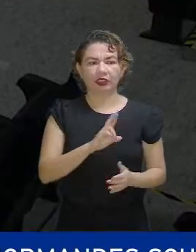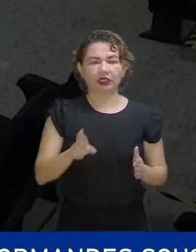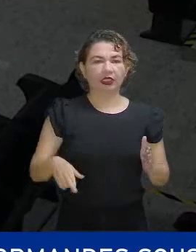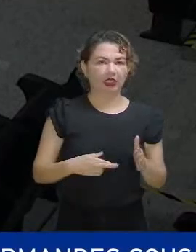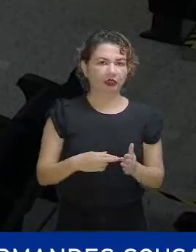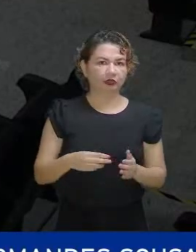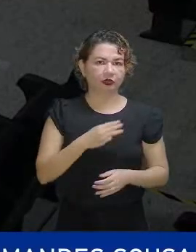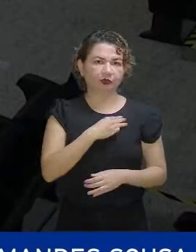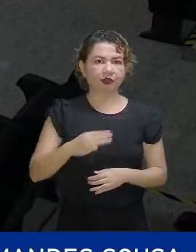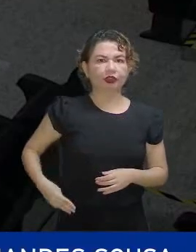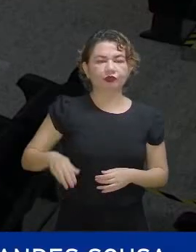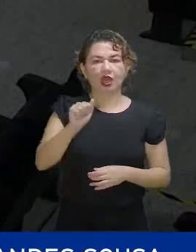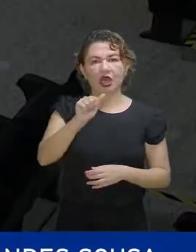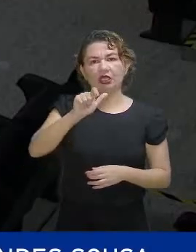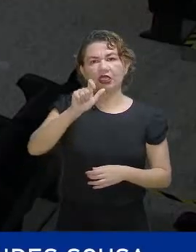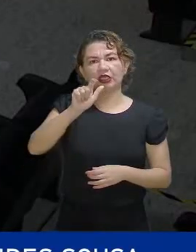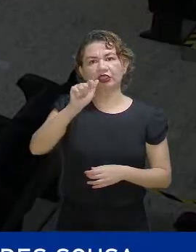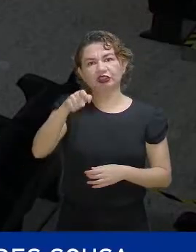de Moraes, julgado em